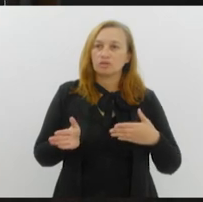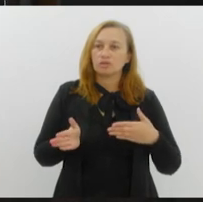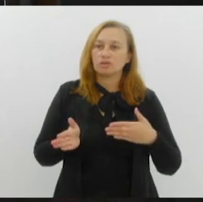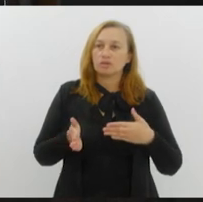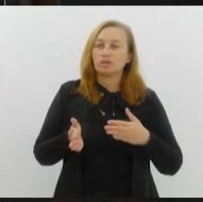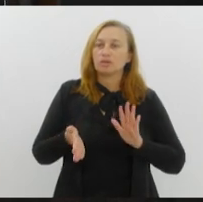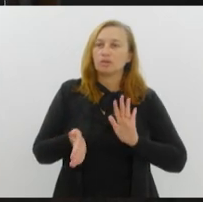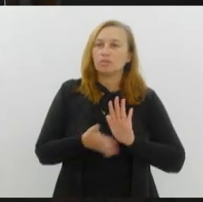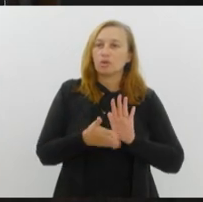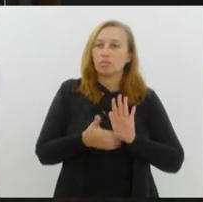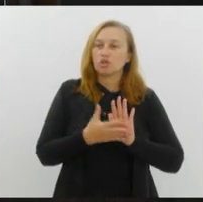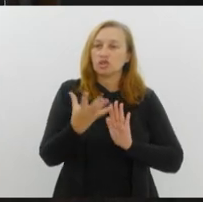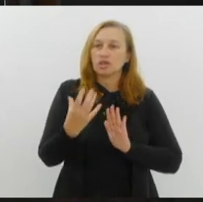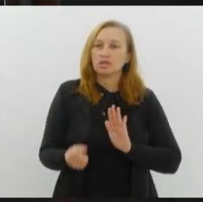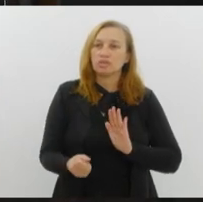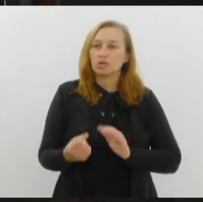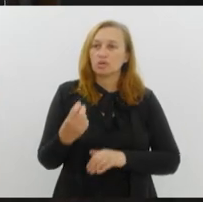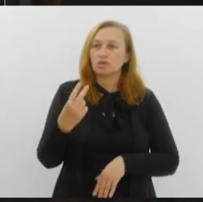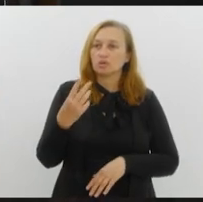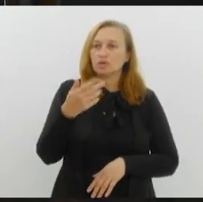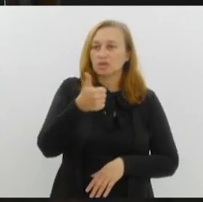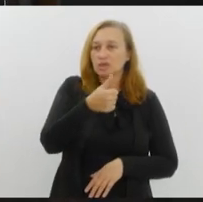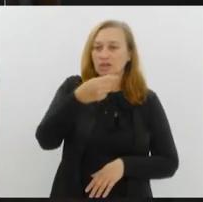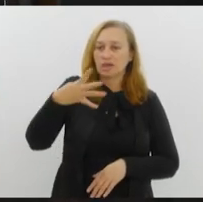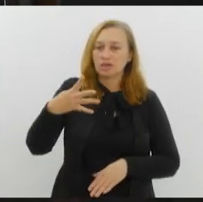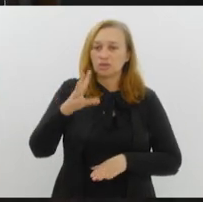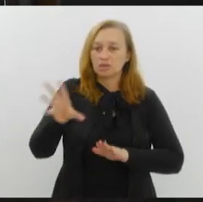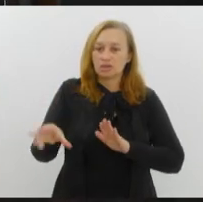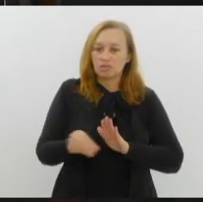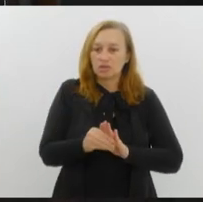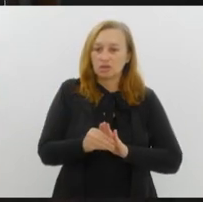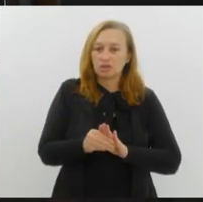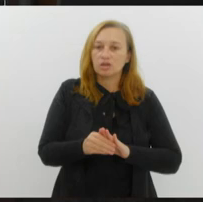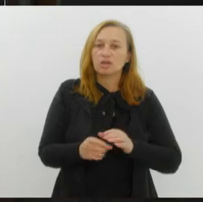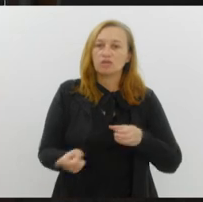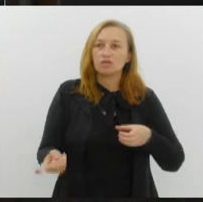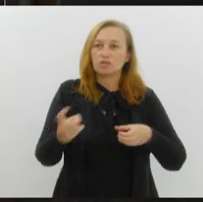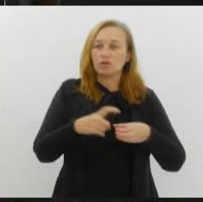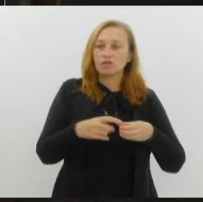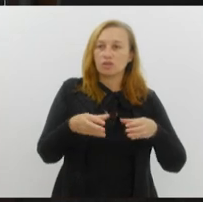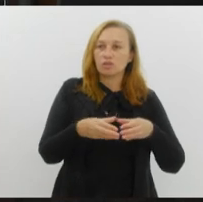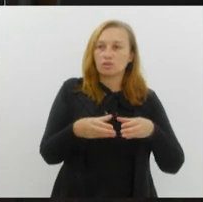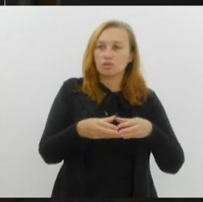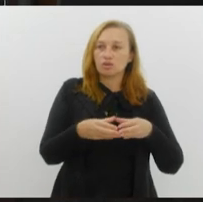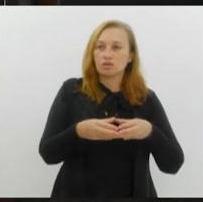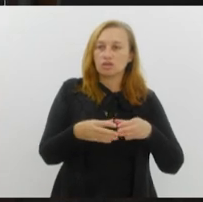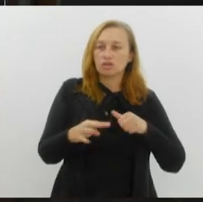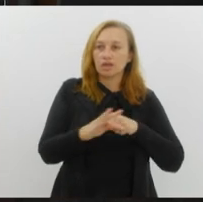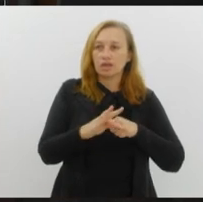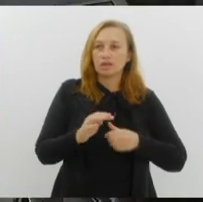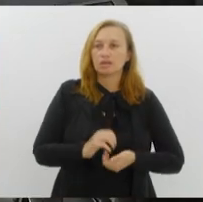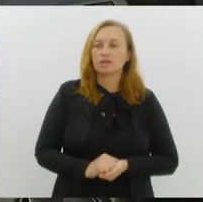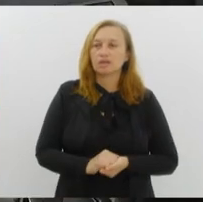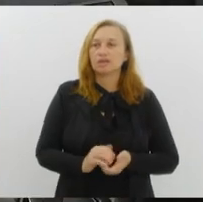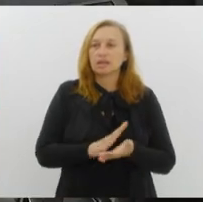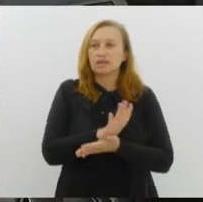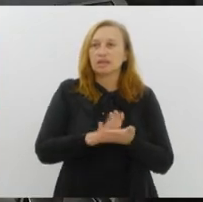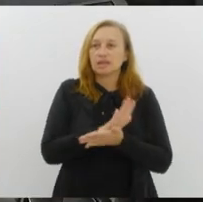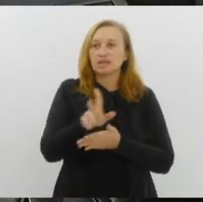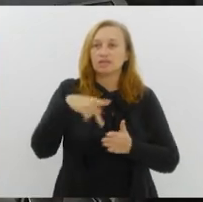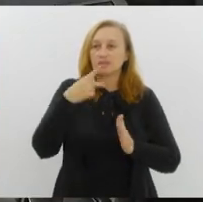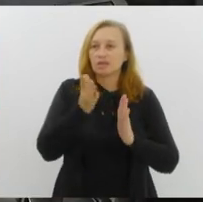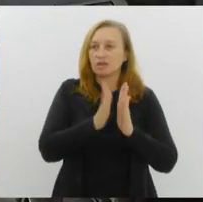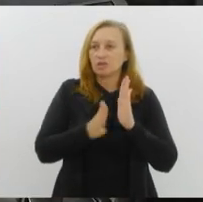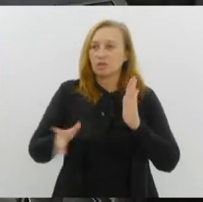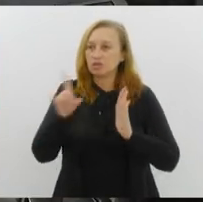a presente proposta recebeu 14 emendas e retorna às comissões técnicas. Nada mais